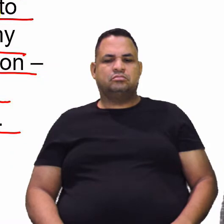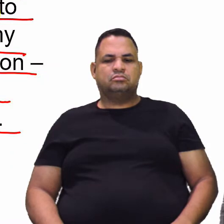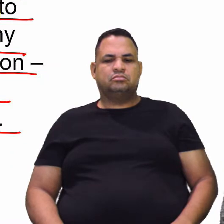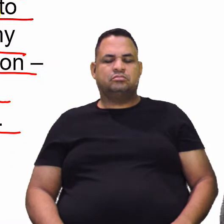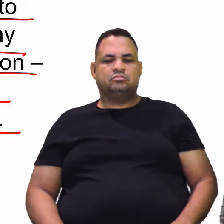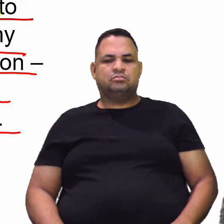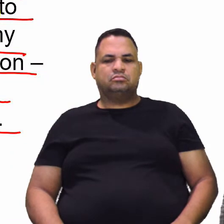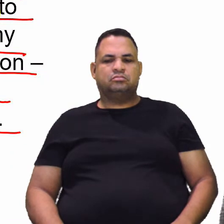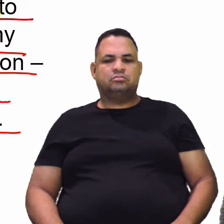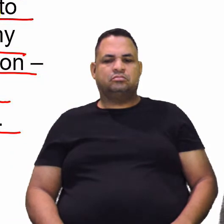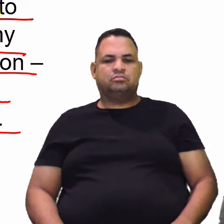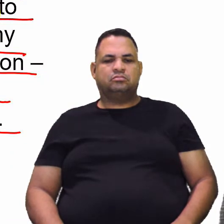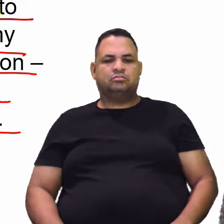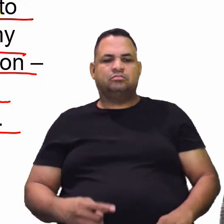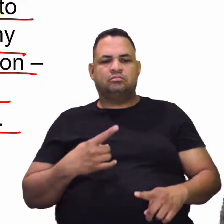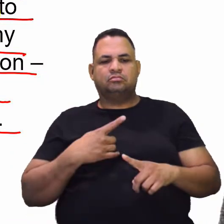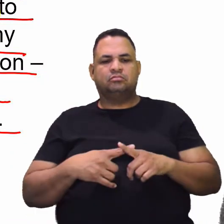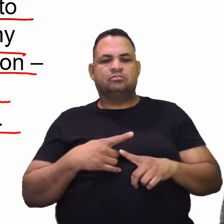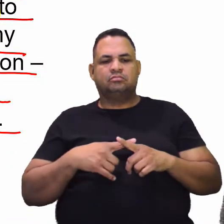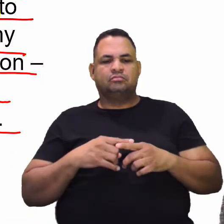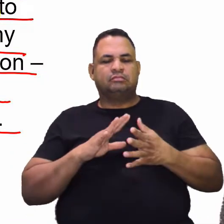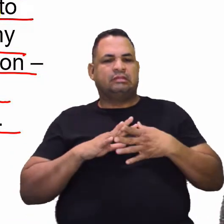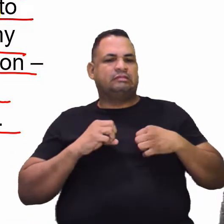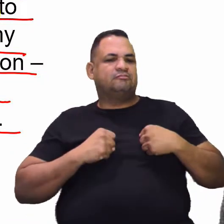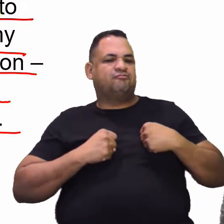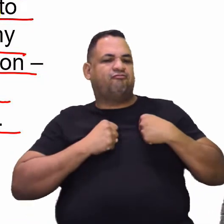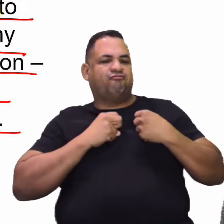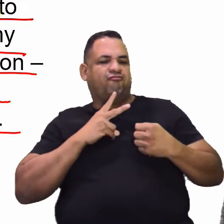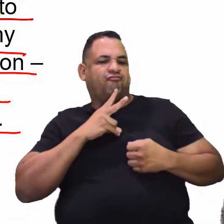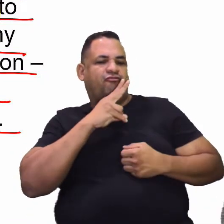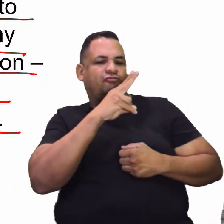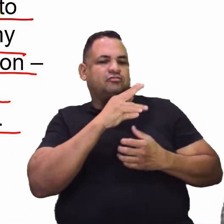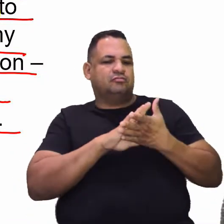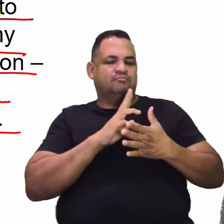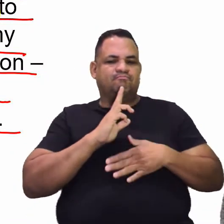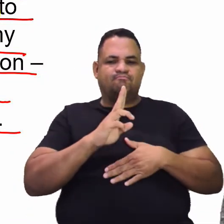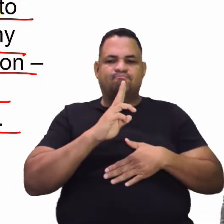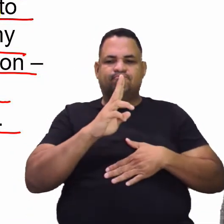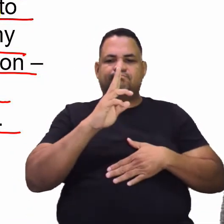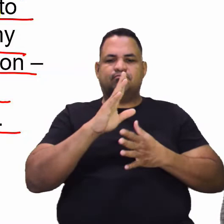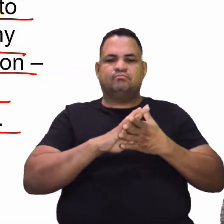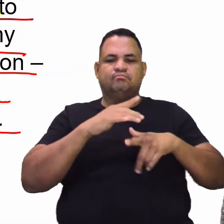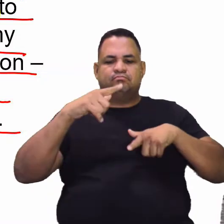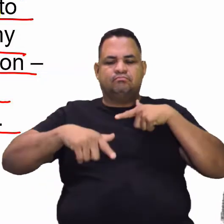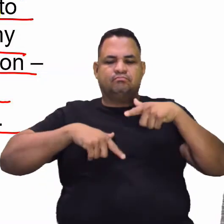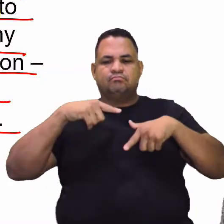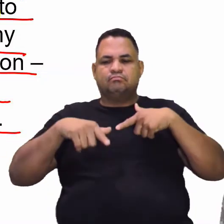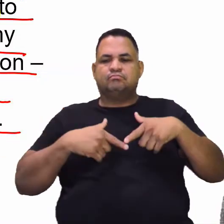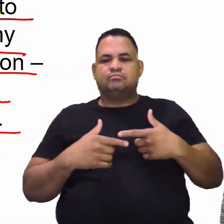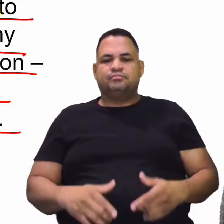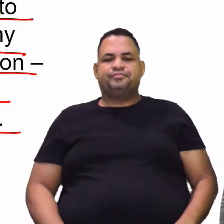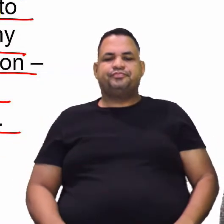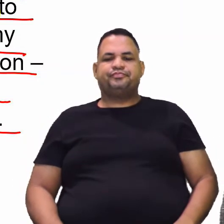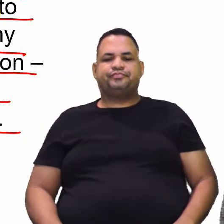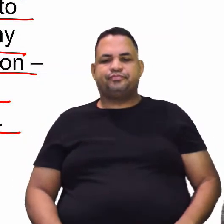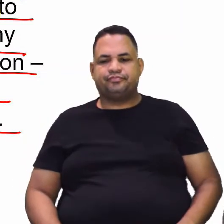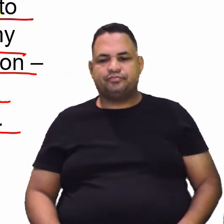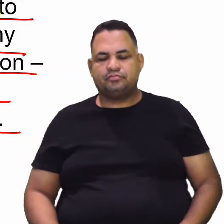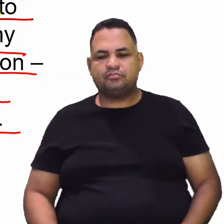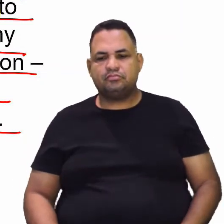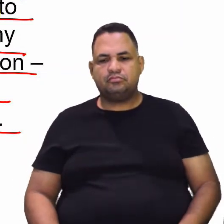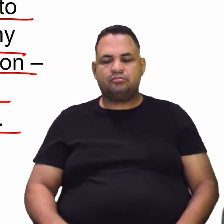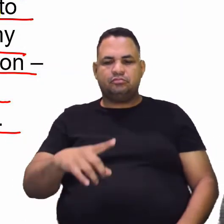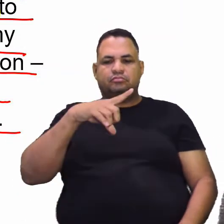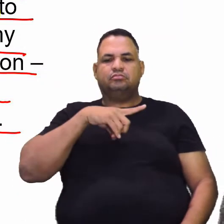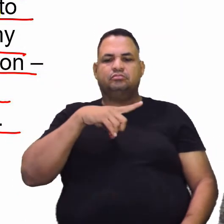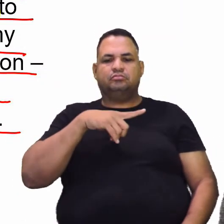continue my activities. Porque me dá energia para continuar minhas atividades. E aqui é a única que a gente